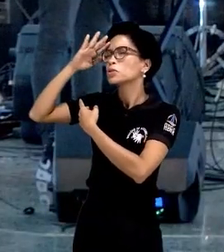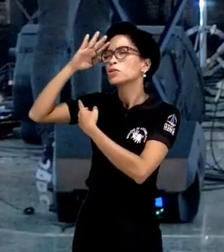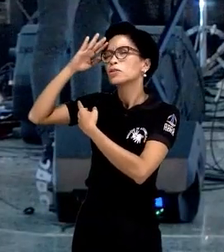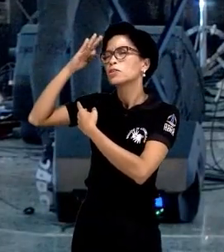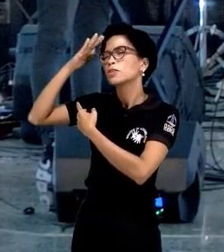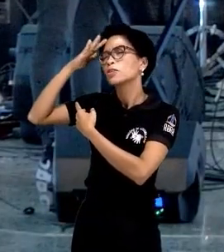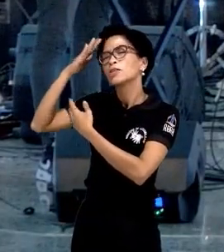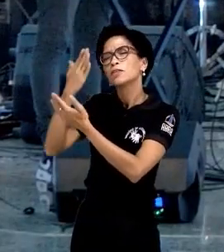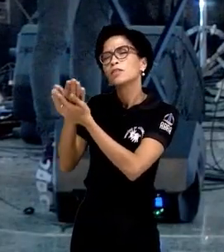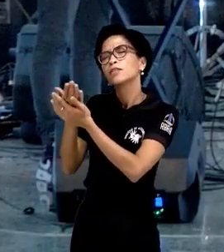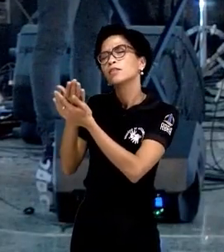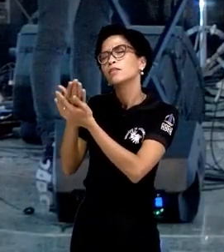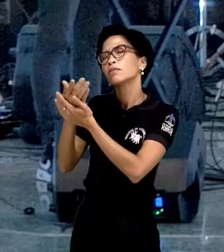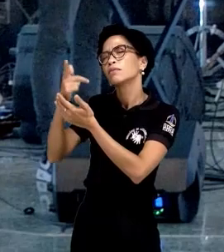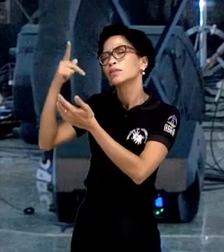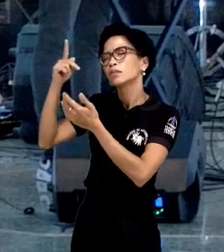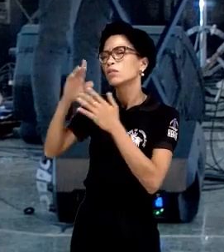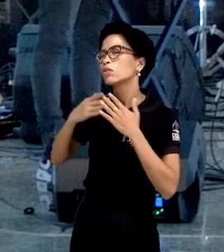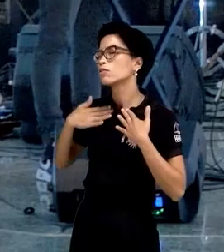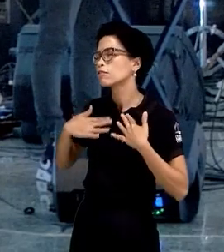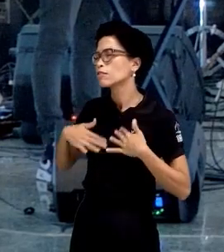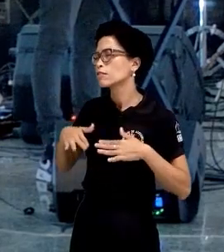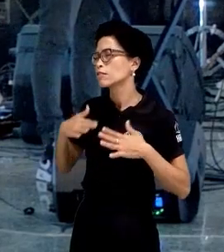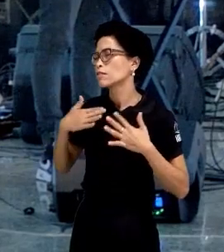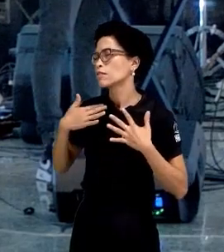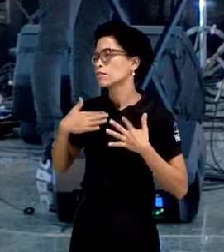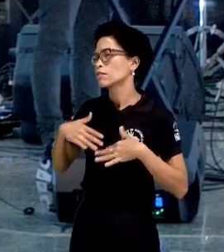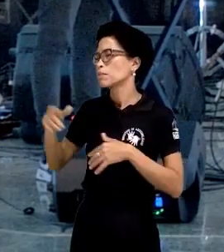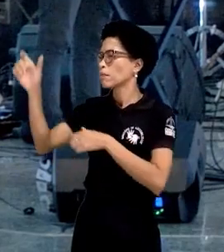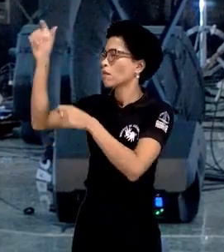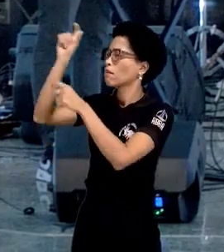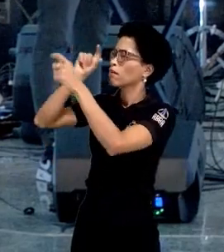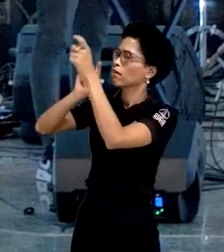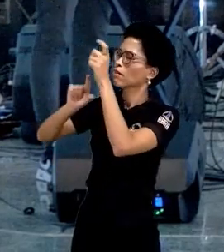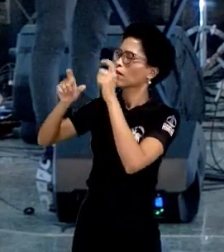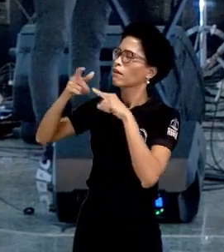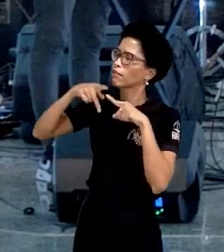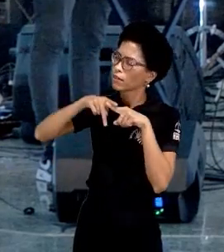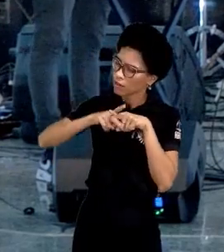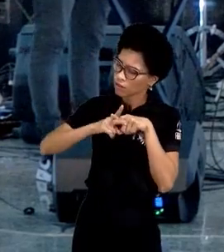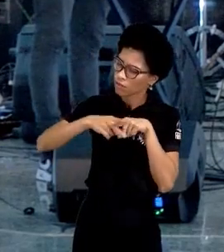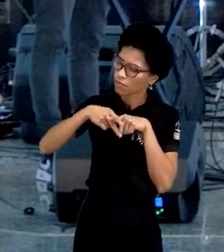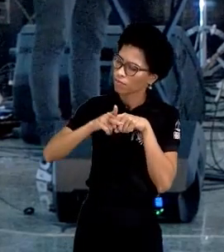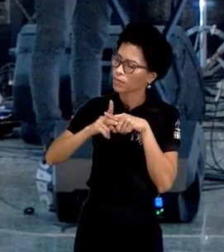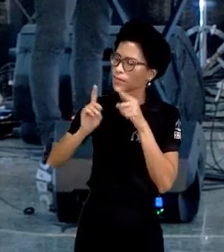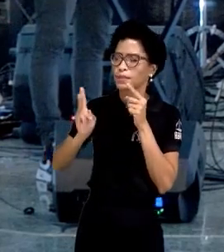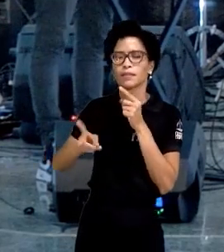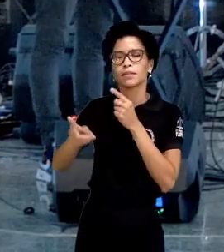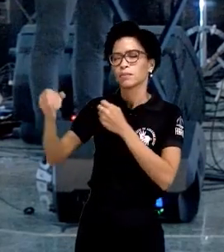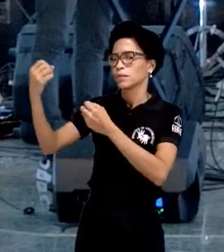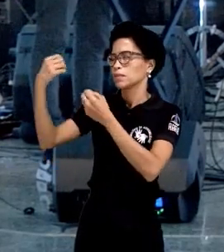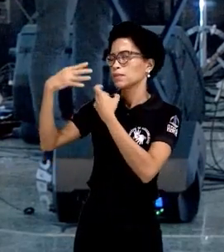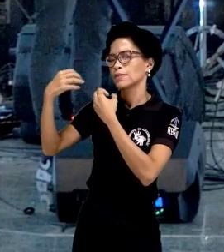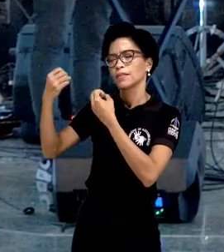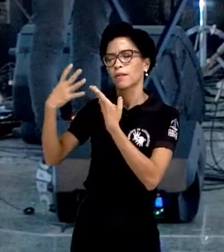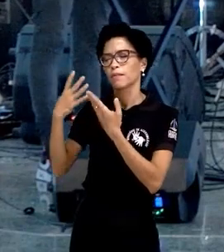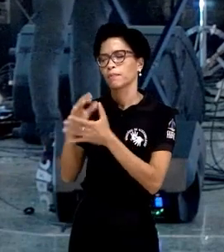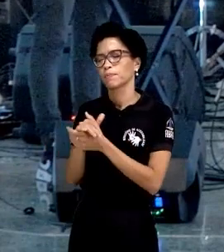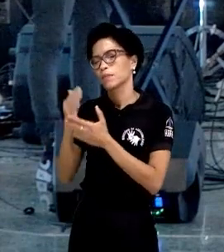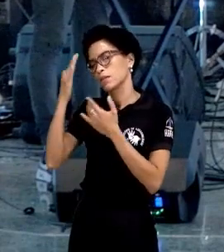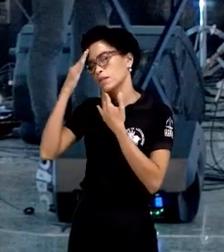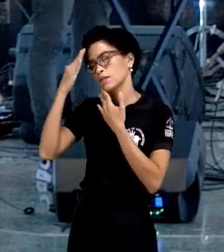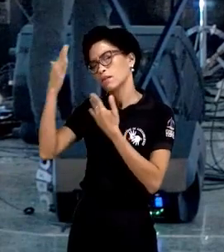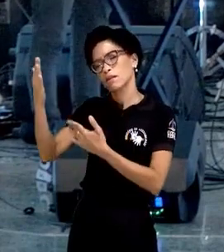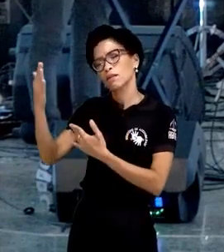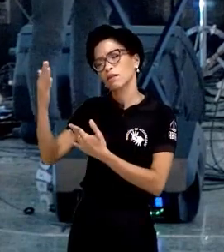tua correção. Pai, muito obrigado porque o Senhor continua nos ensinando, Senhor Deus. E nós te pedimos,